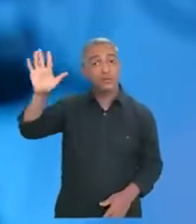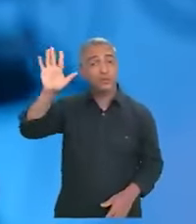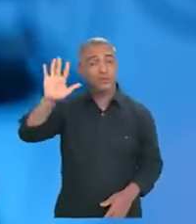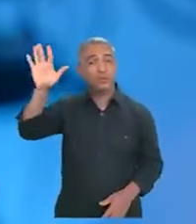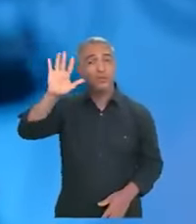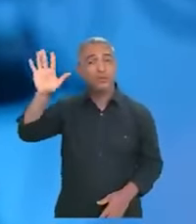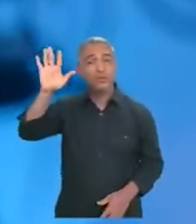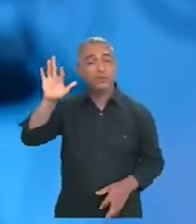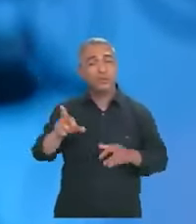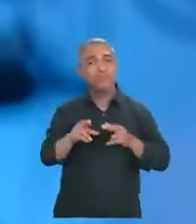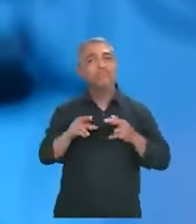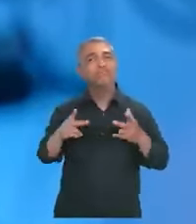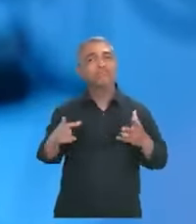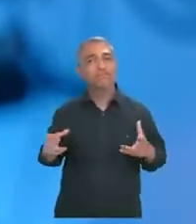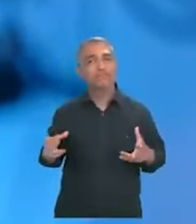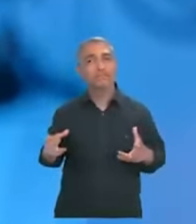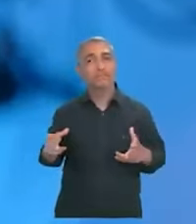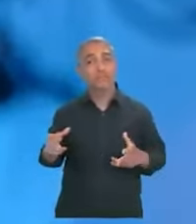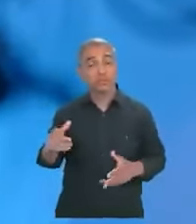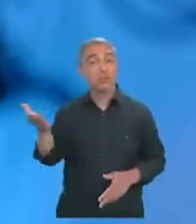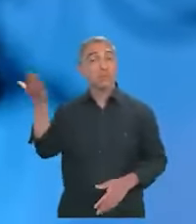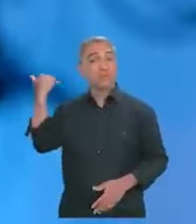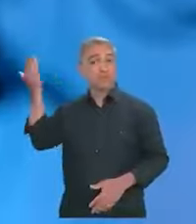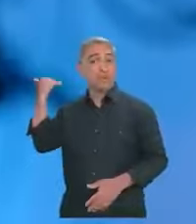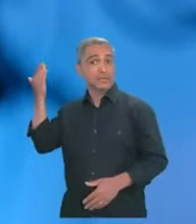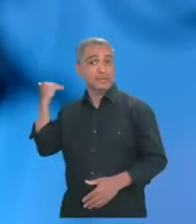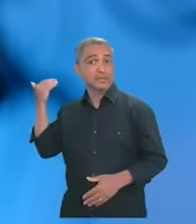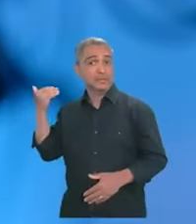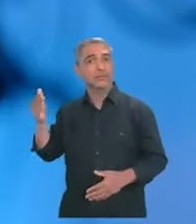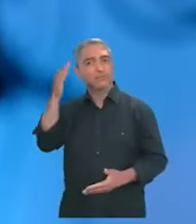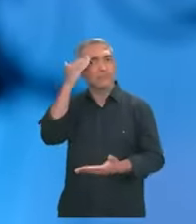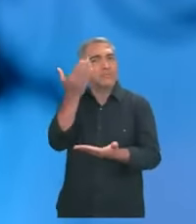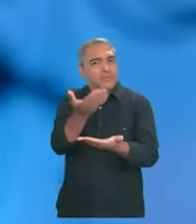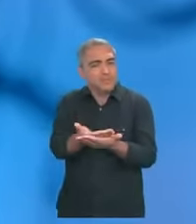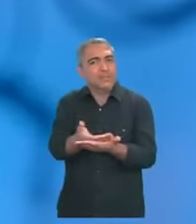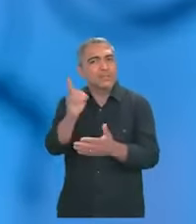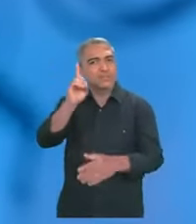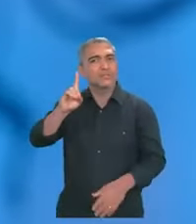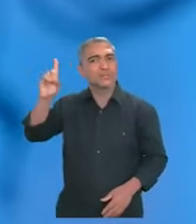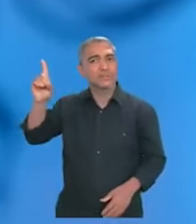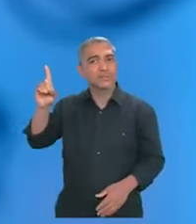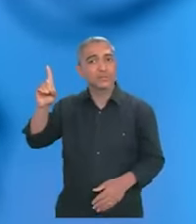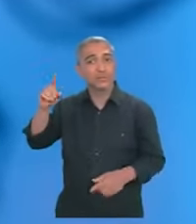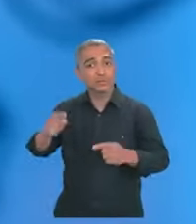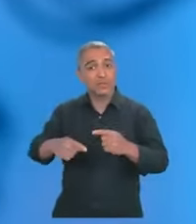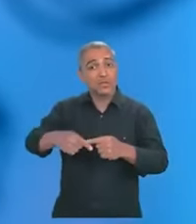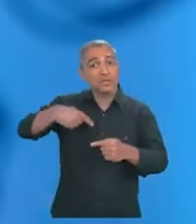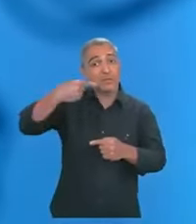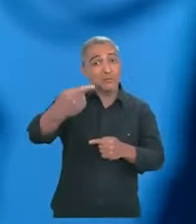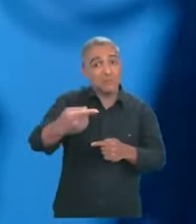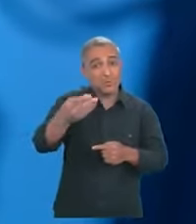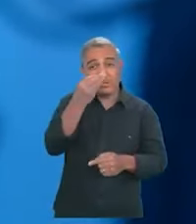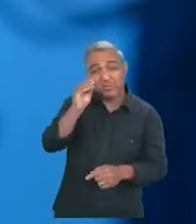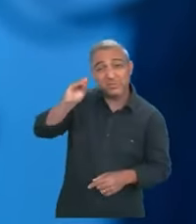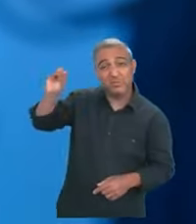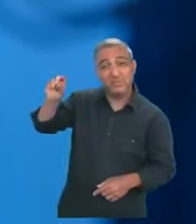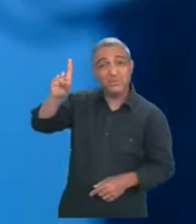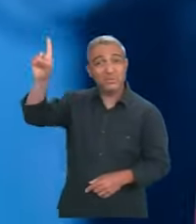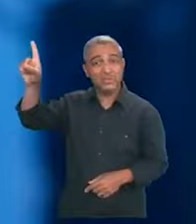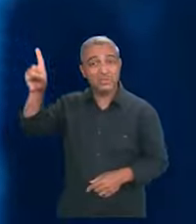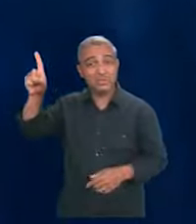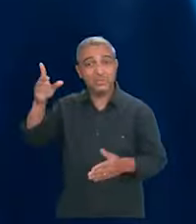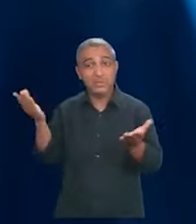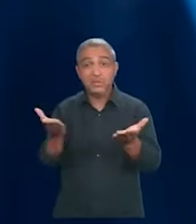uma Europa que passou pela reforma, tem uma Europa que foi contra a reforma e tem uma terceira Europa ali, né? Sim. Que ela